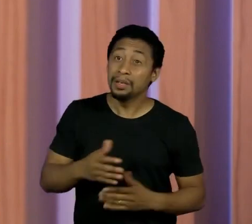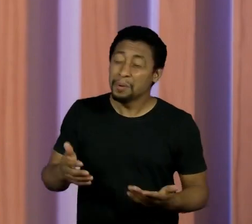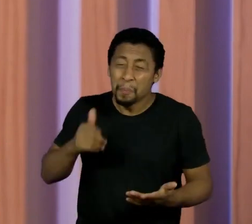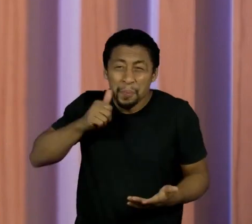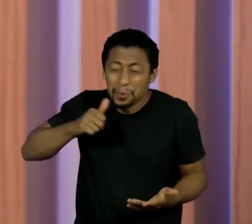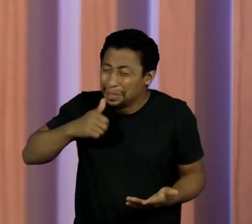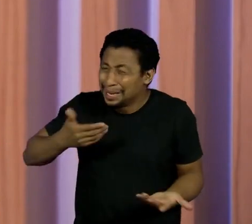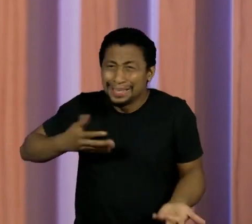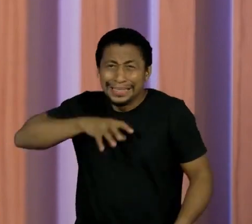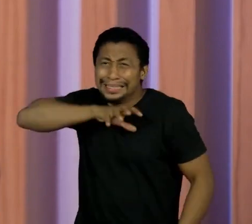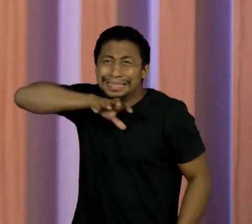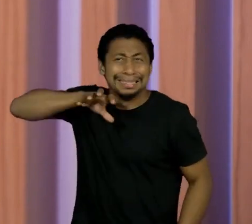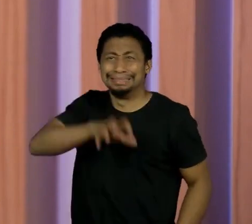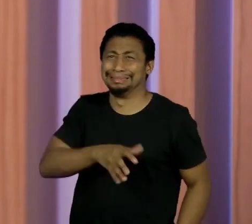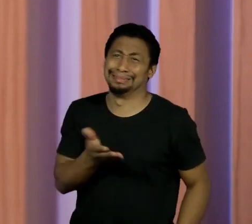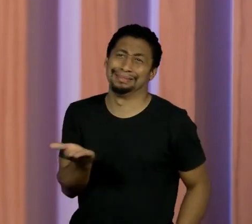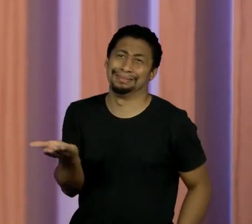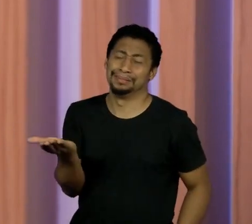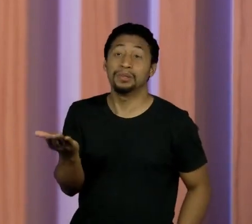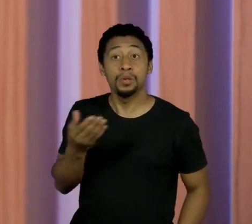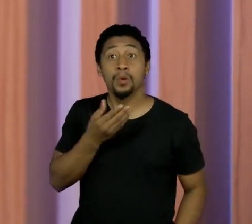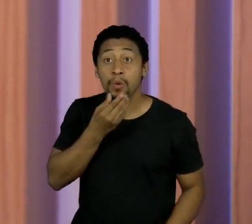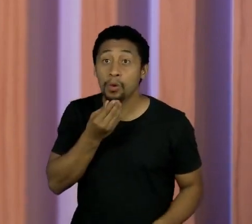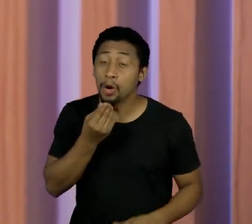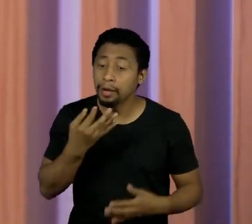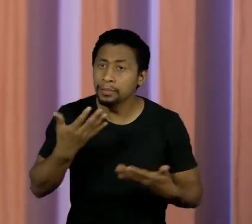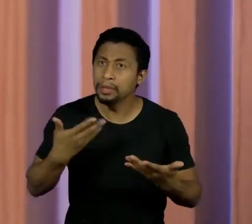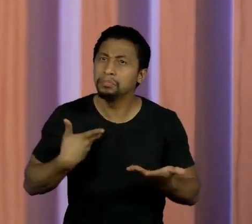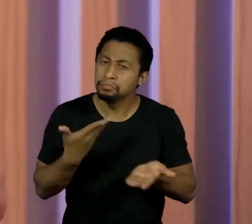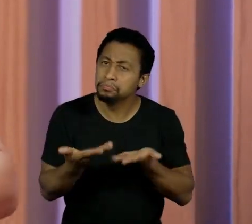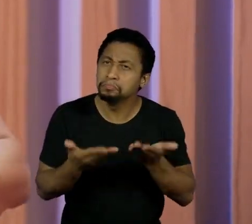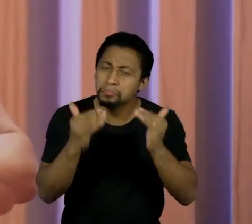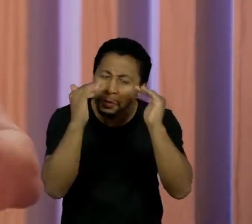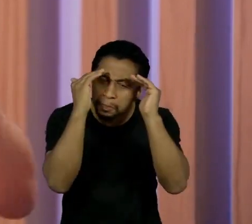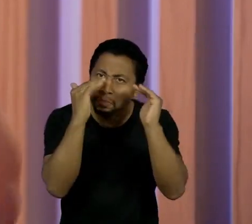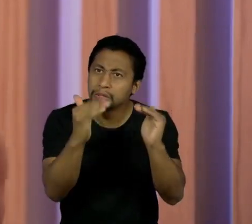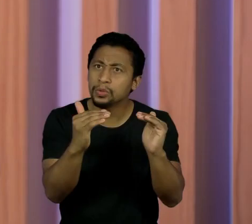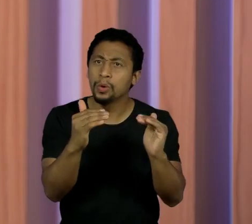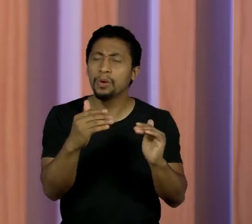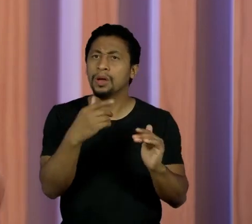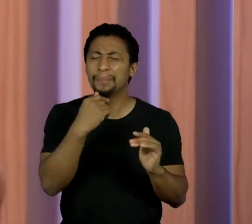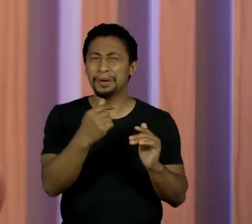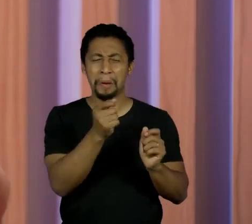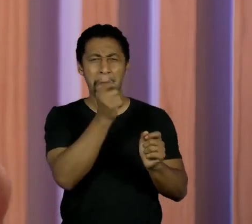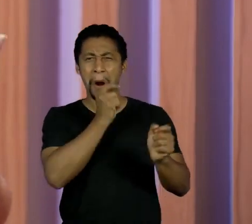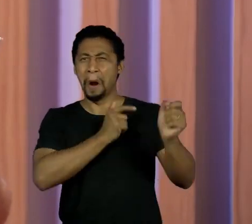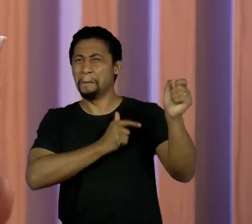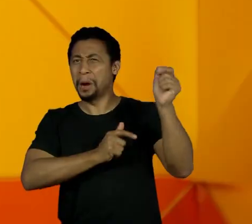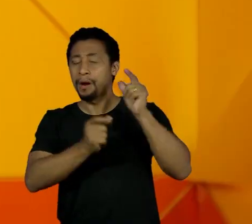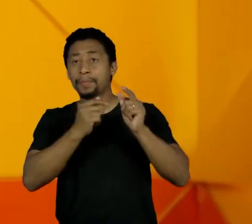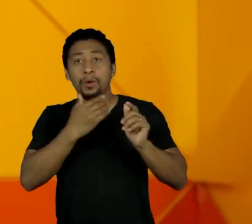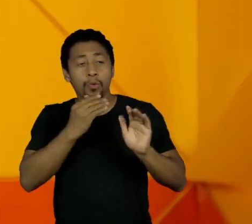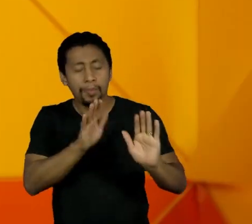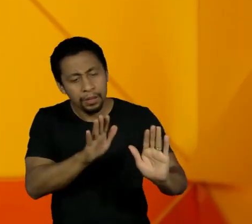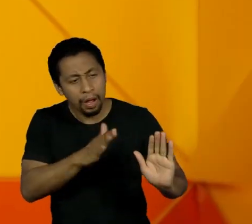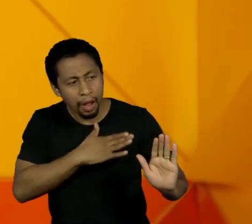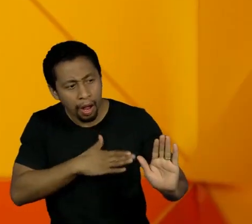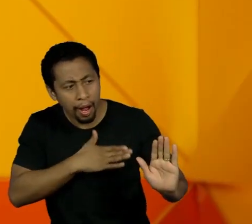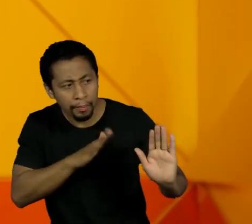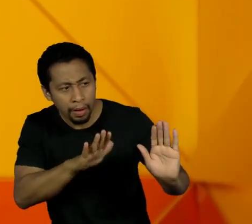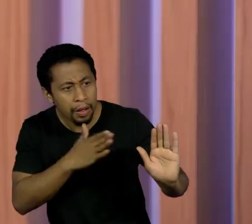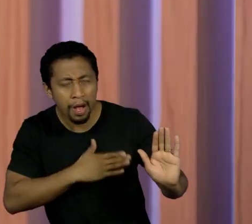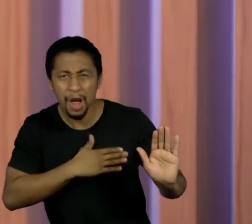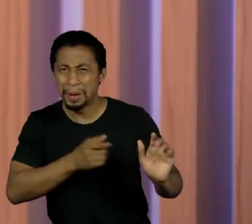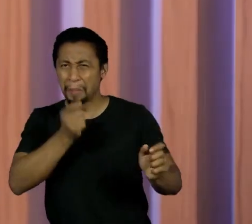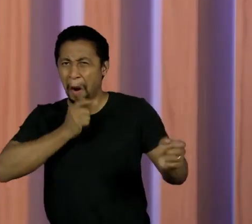você vê, o rapaz foi até gentil no jeito de lidar, porque ela é de uma grosseria, de uma brutalidade, né?